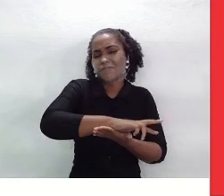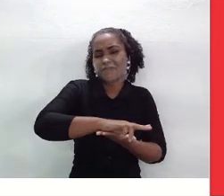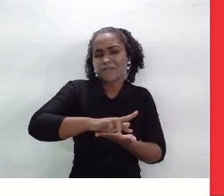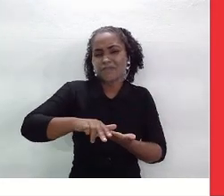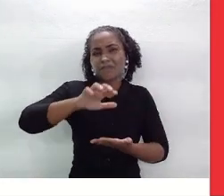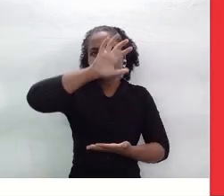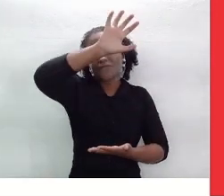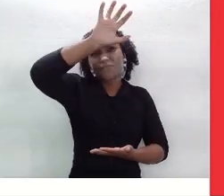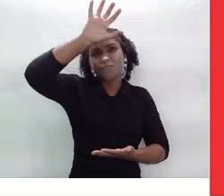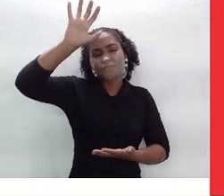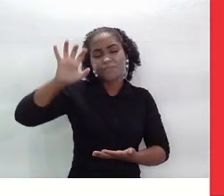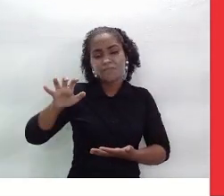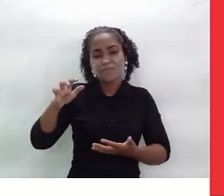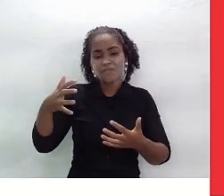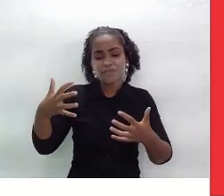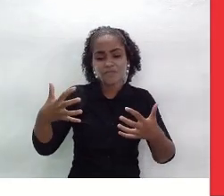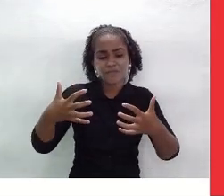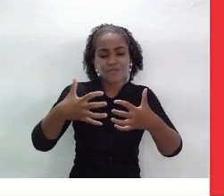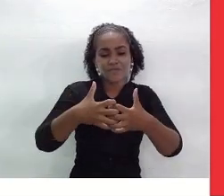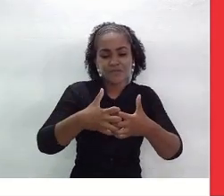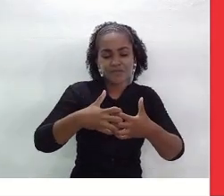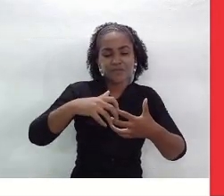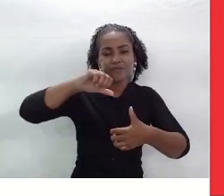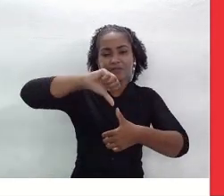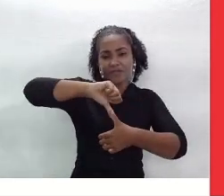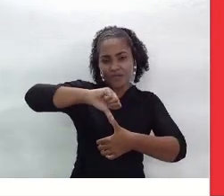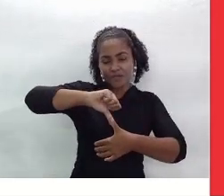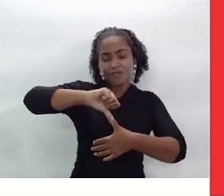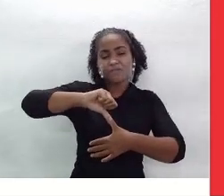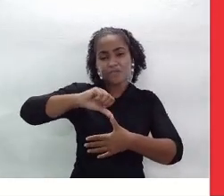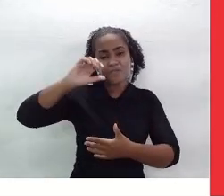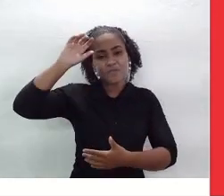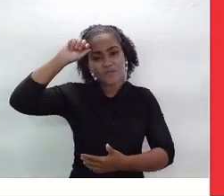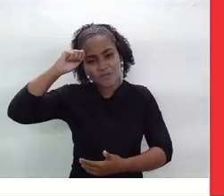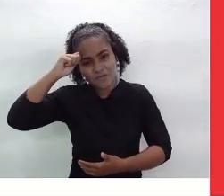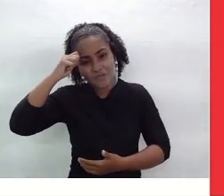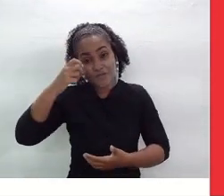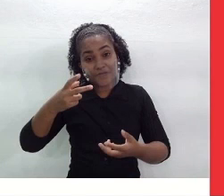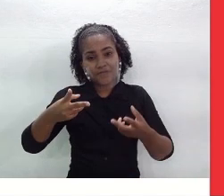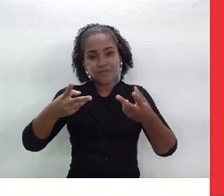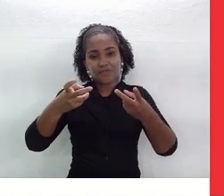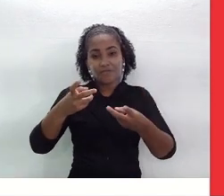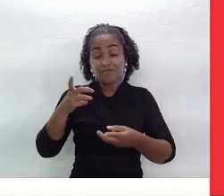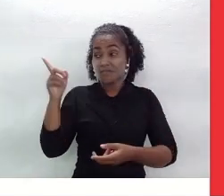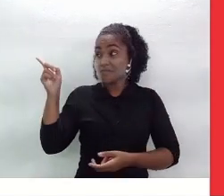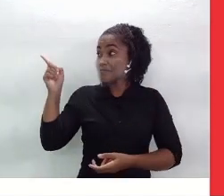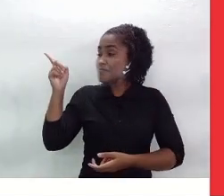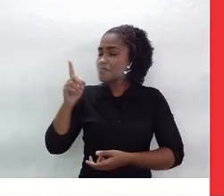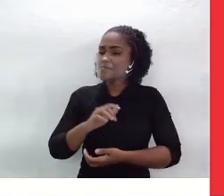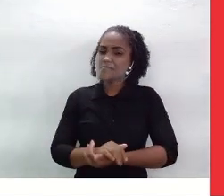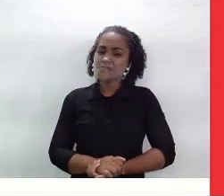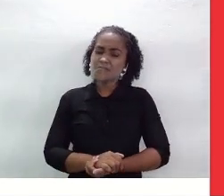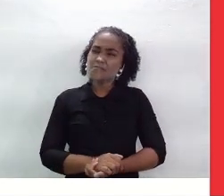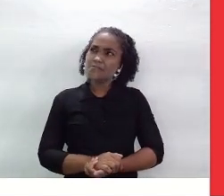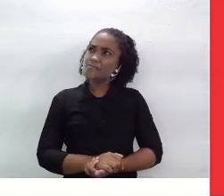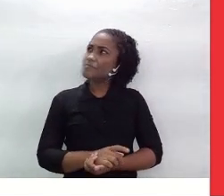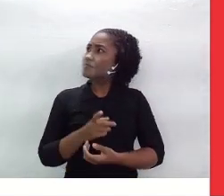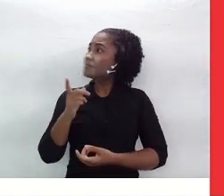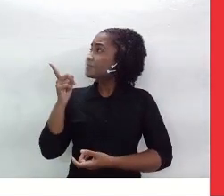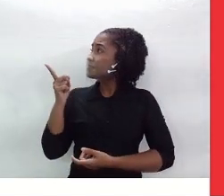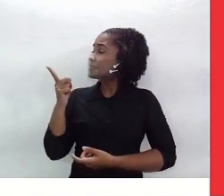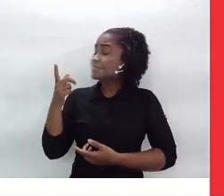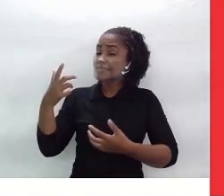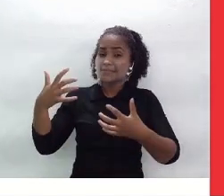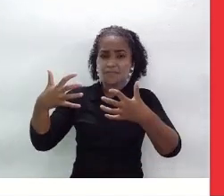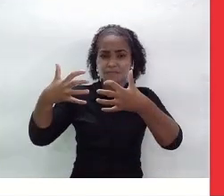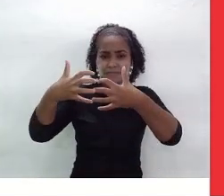entre eles o encaixe da América do Sul e a África. Olha na telinha que legal. Se você for juntando a América